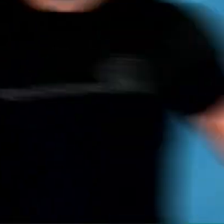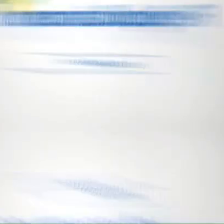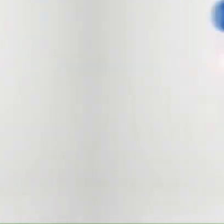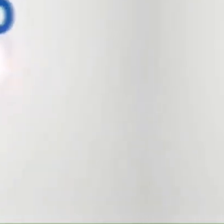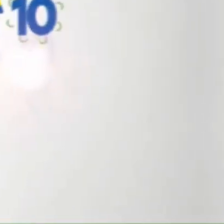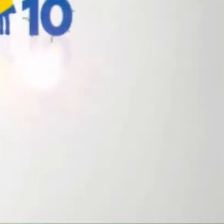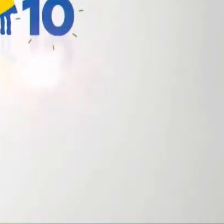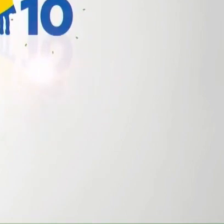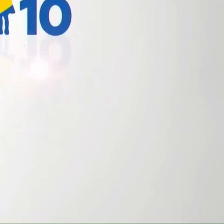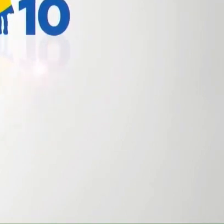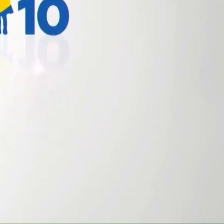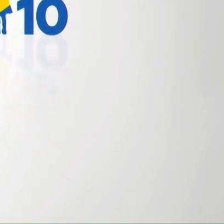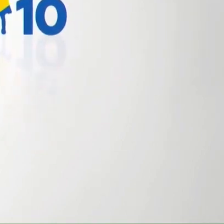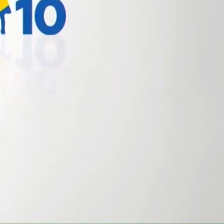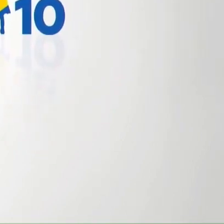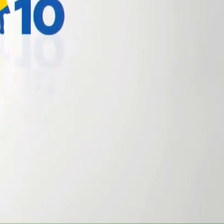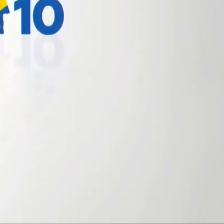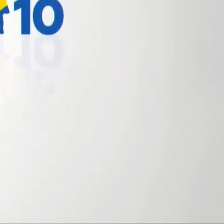Os...